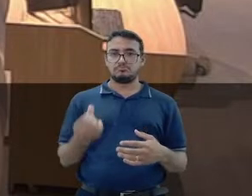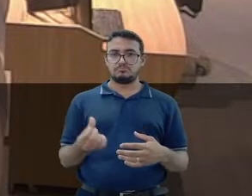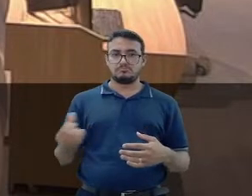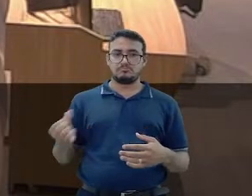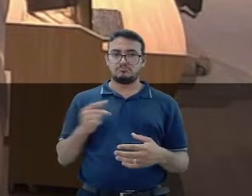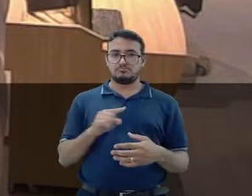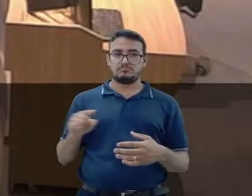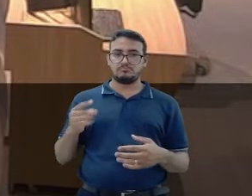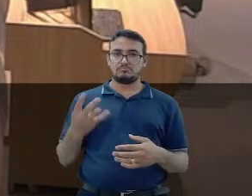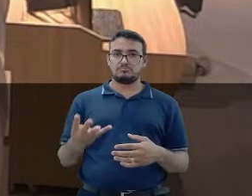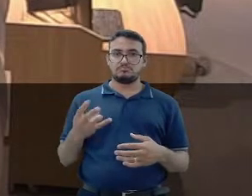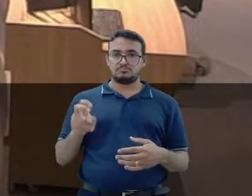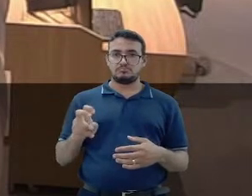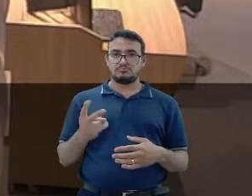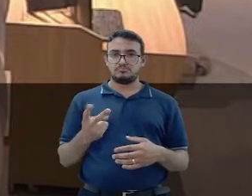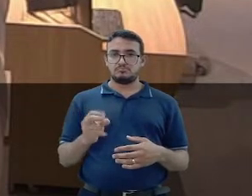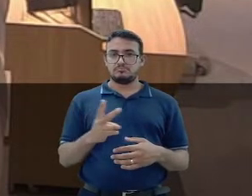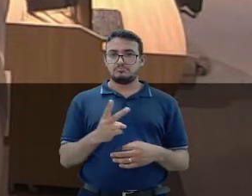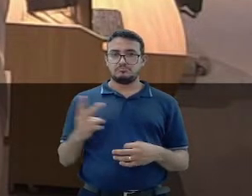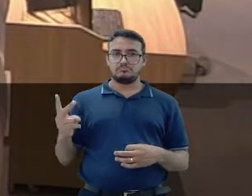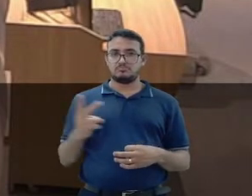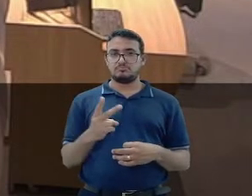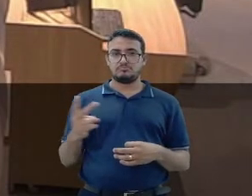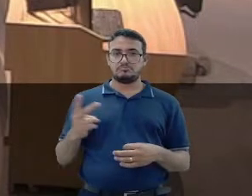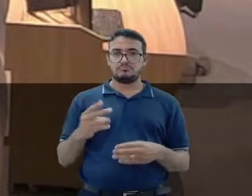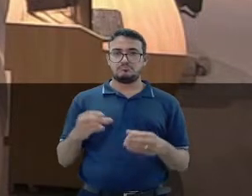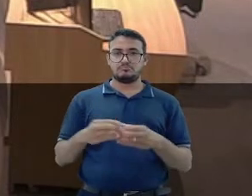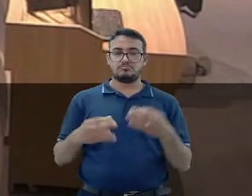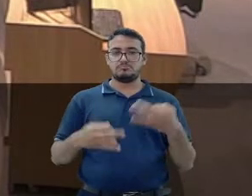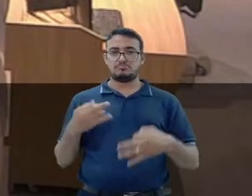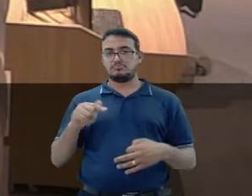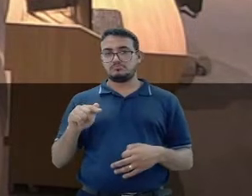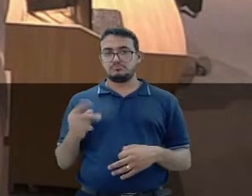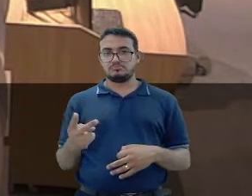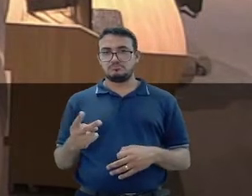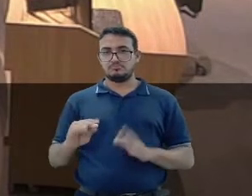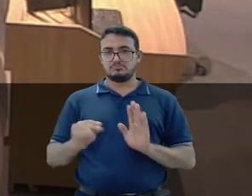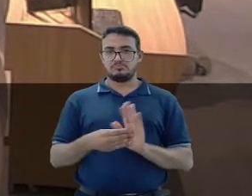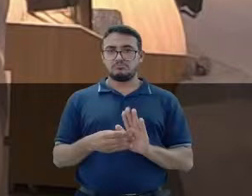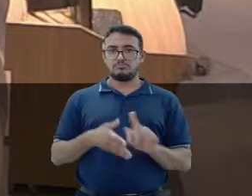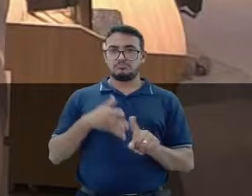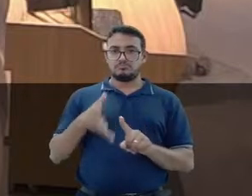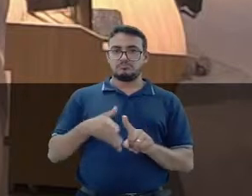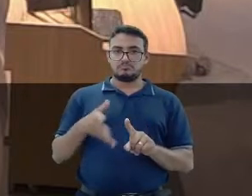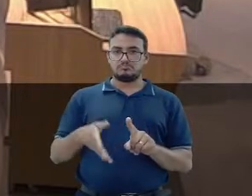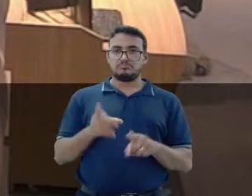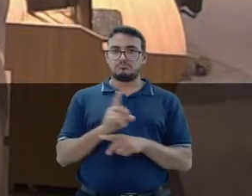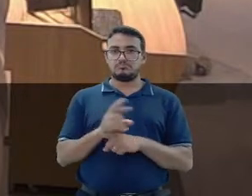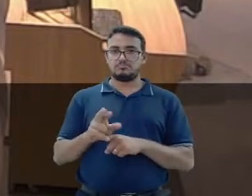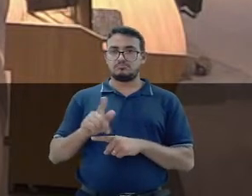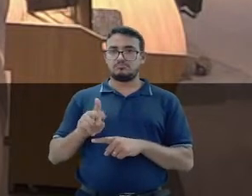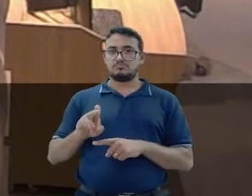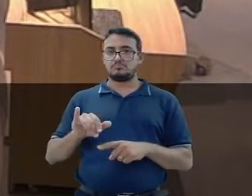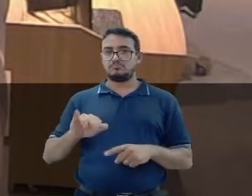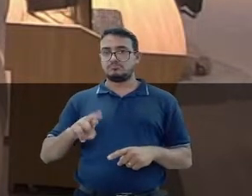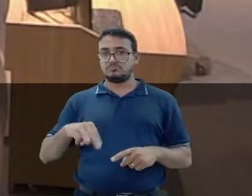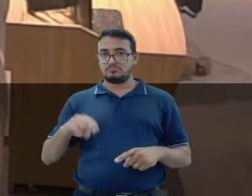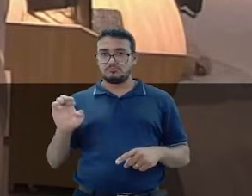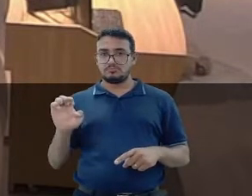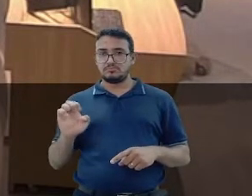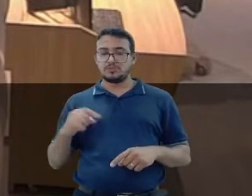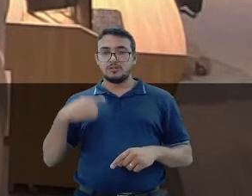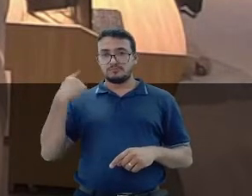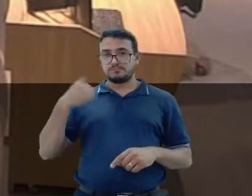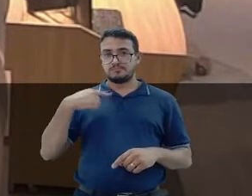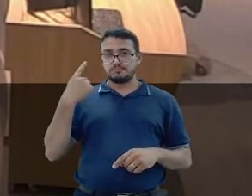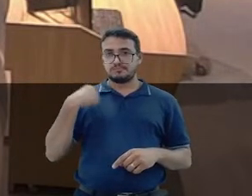dígito 45.2022, vara 72, inscrito para sustentação oral doutor Guilherme Miguel Gantos, advogado